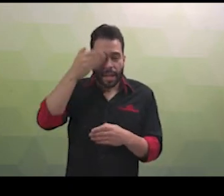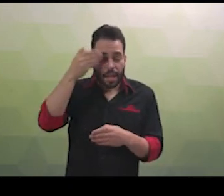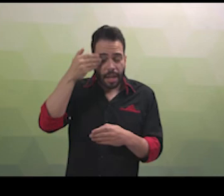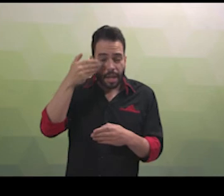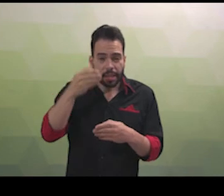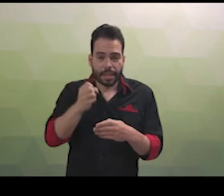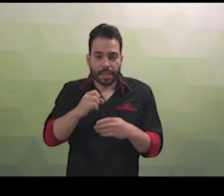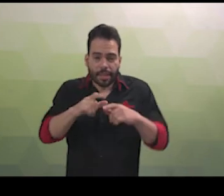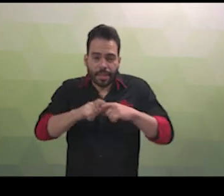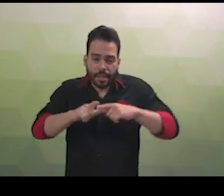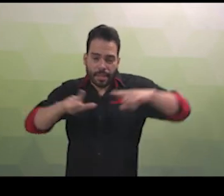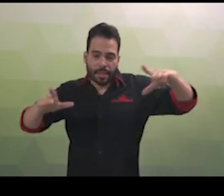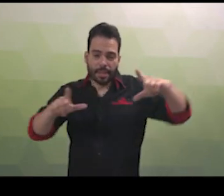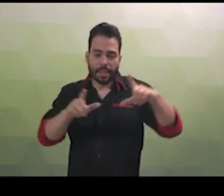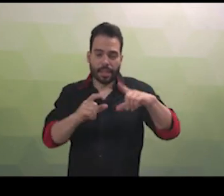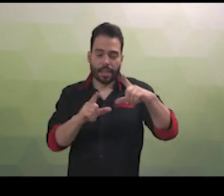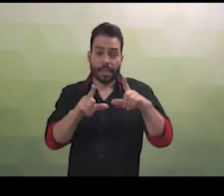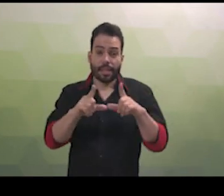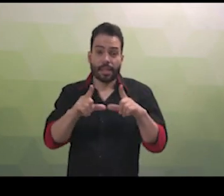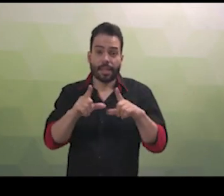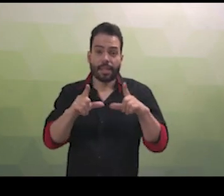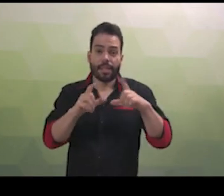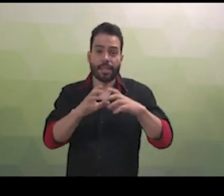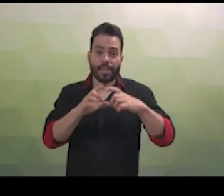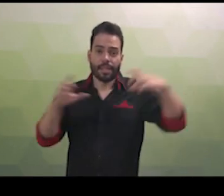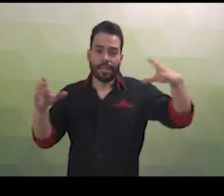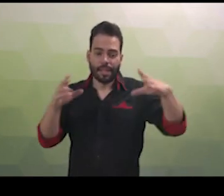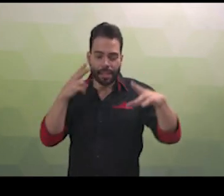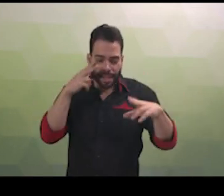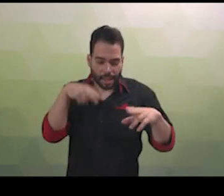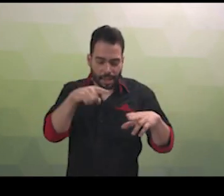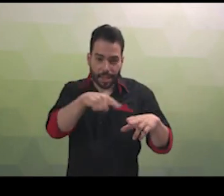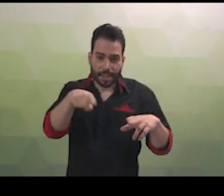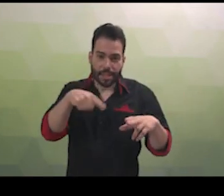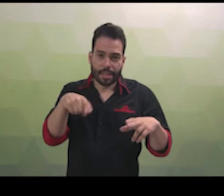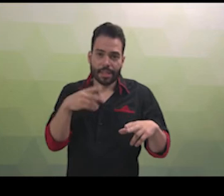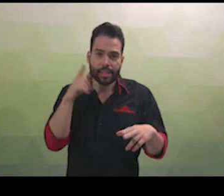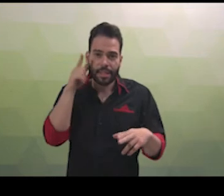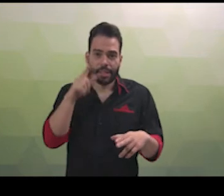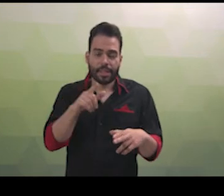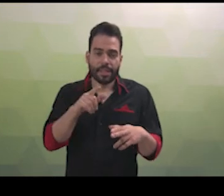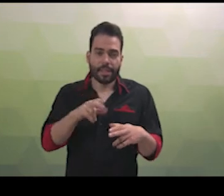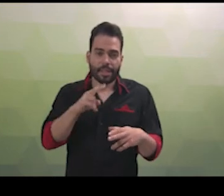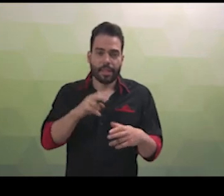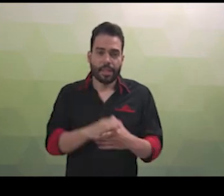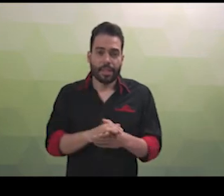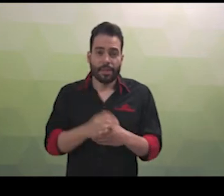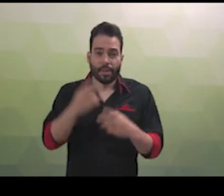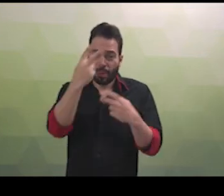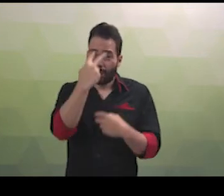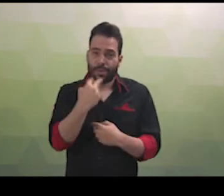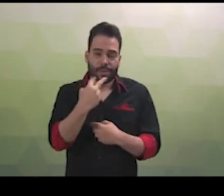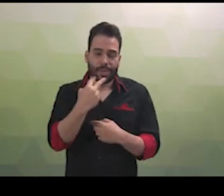com letras ampliadas atende à necessidade, pois ele tem parte da visão e enxerga as letras grandes, mas as pequenas